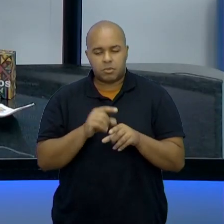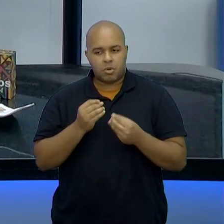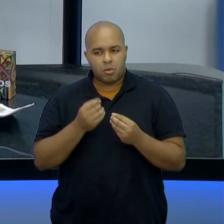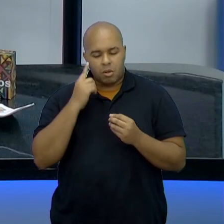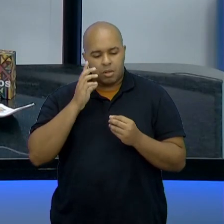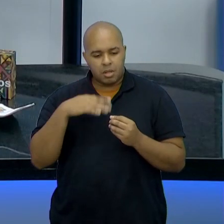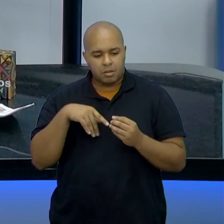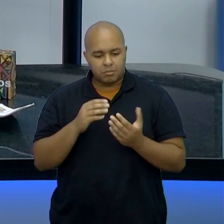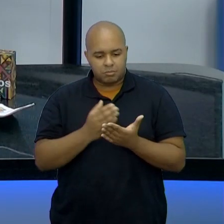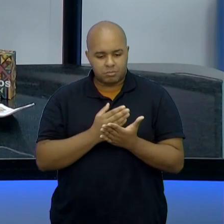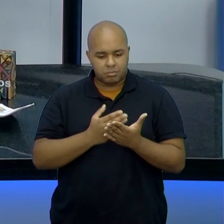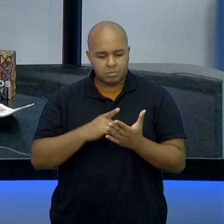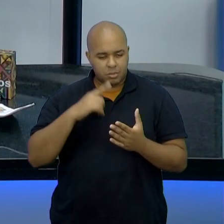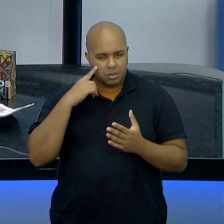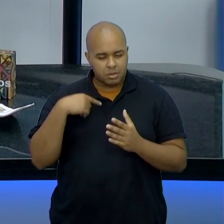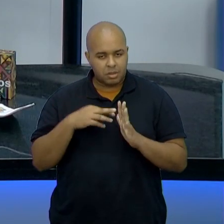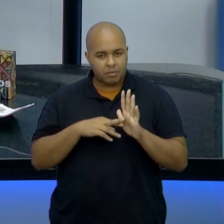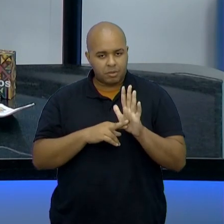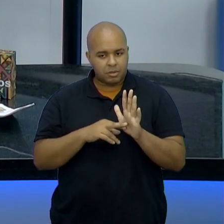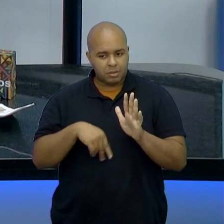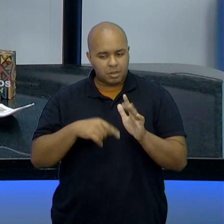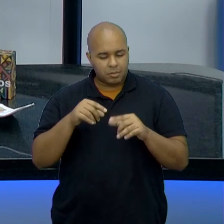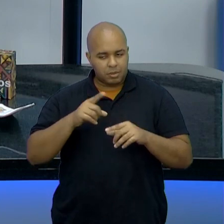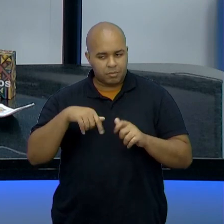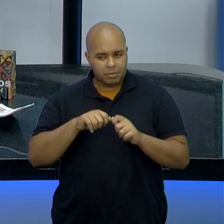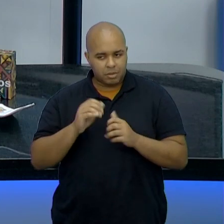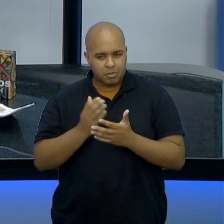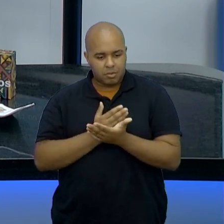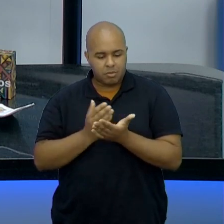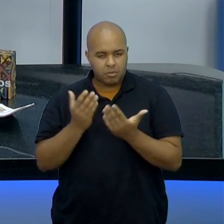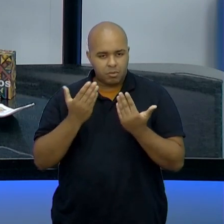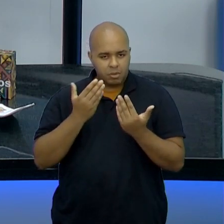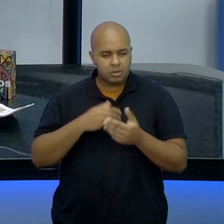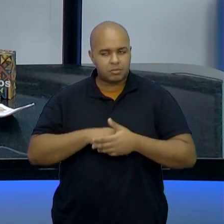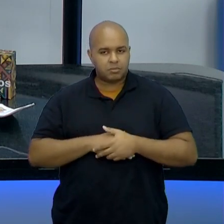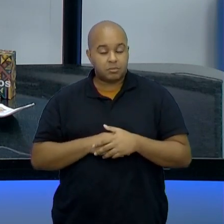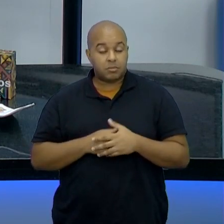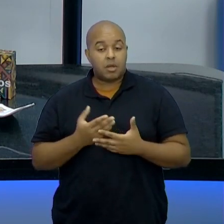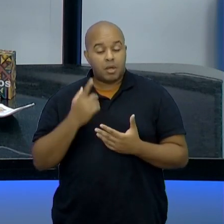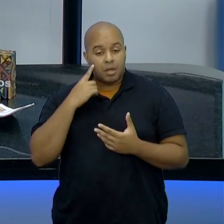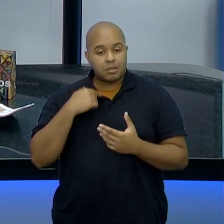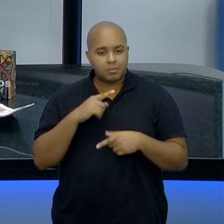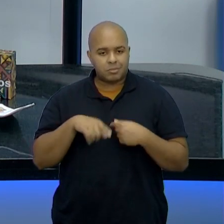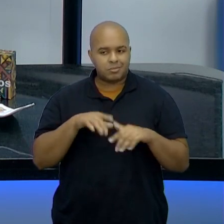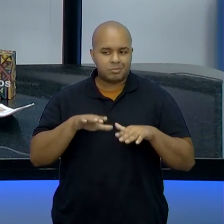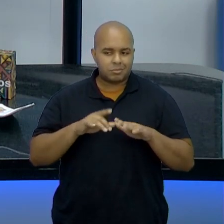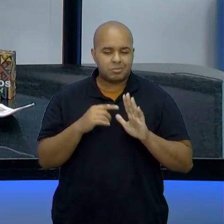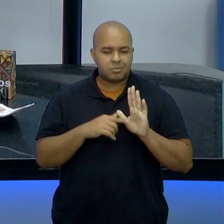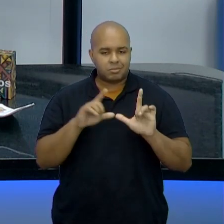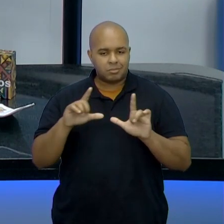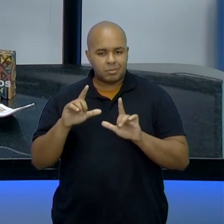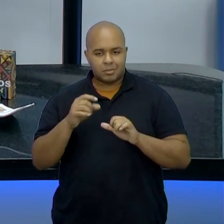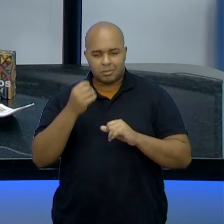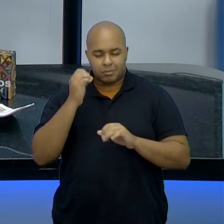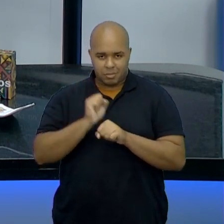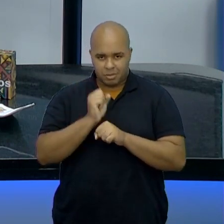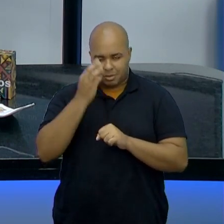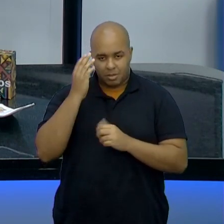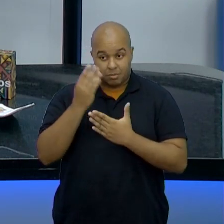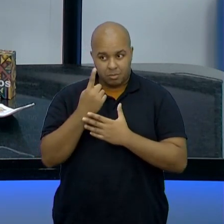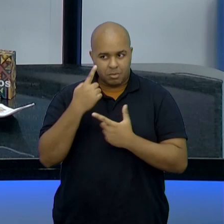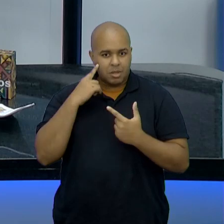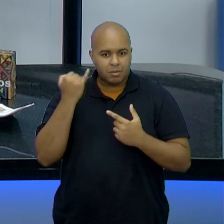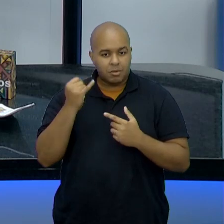no manual, para ele ter esse referencial, assim, para fazer alguma comparação. De acordo com a imagem aqui, eu esqueci alguma coisa. Então é